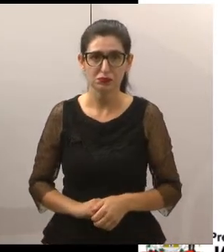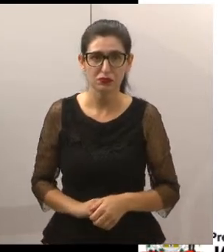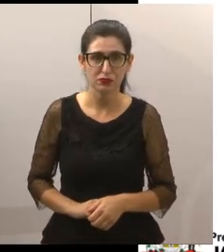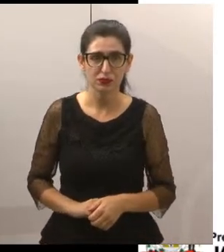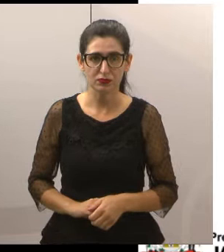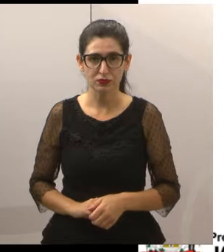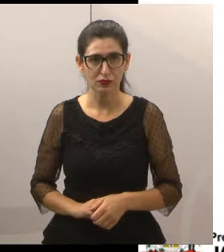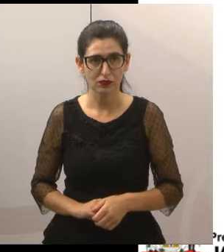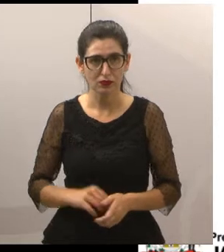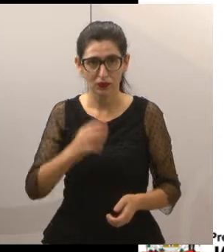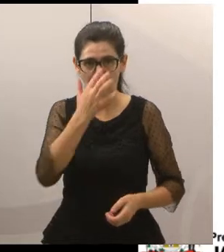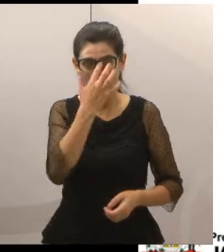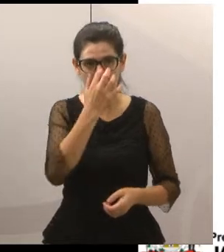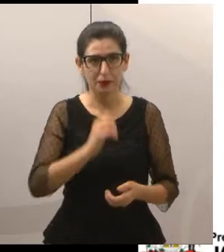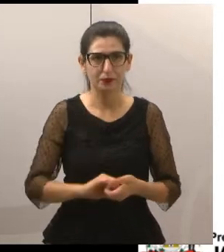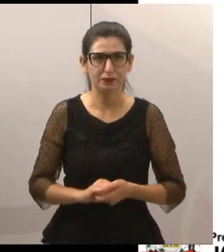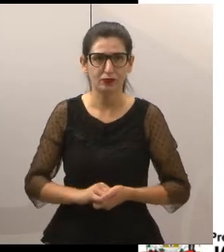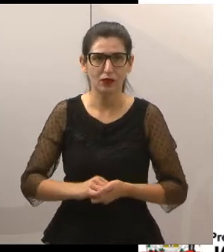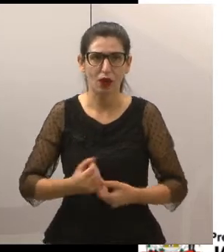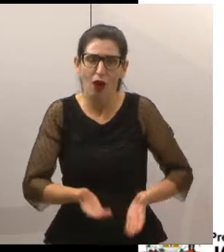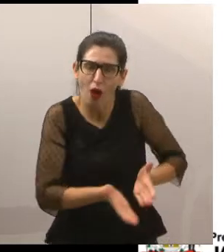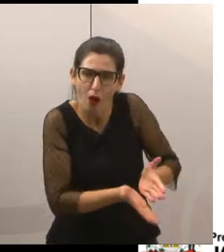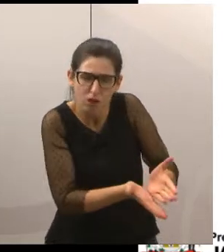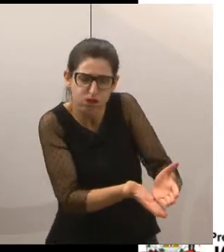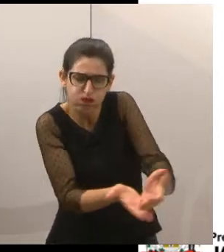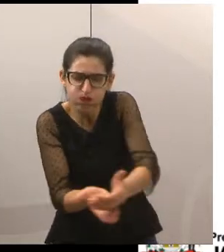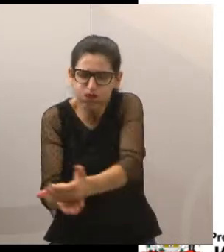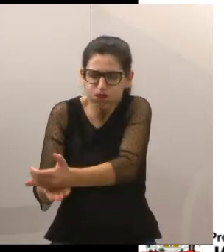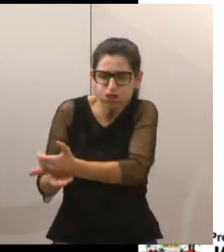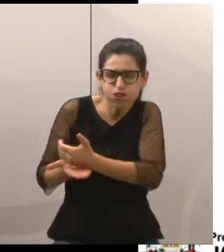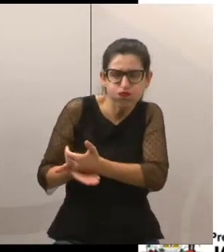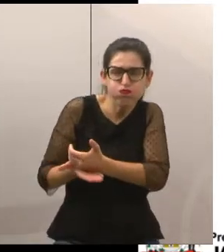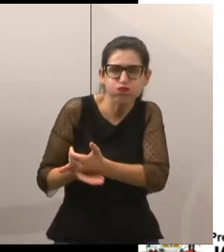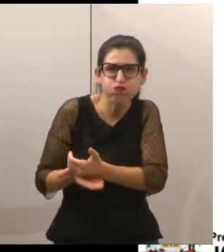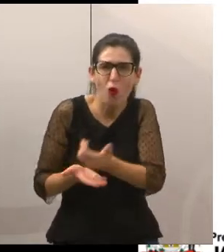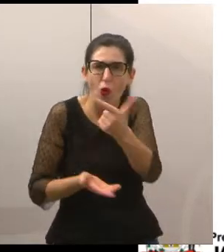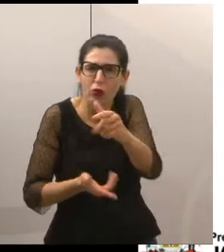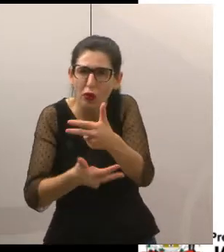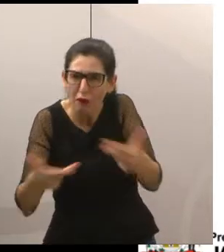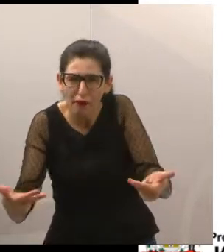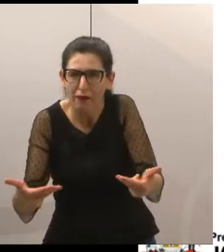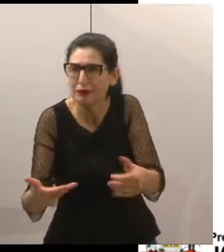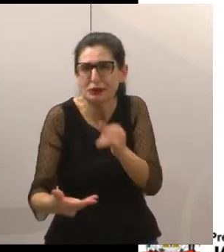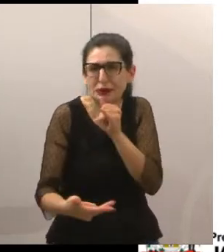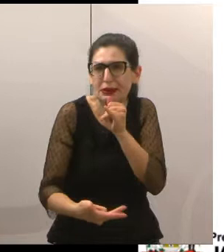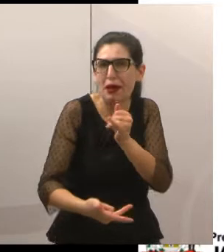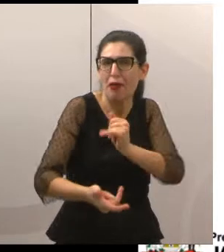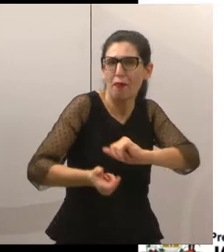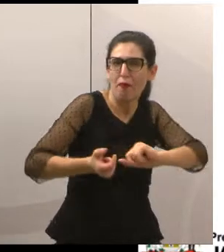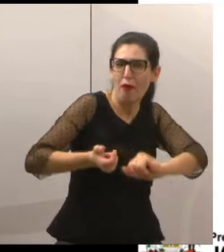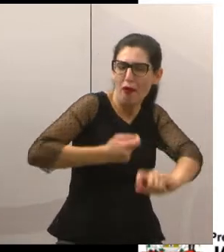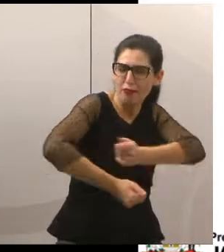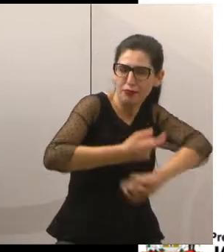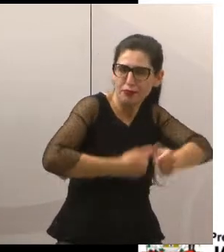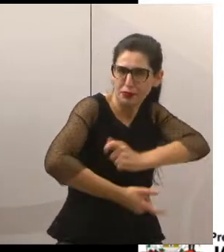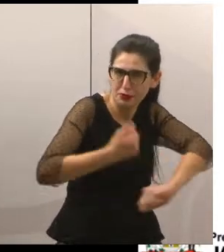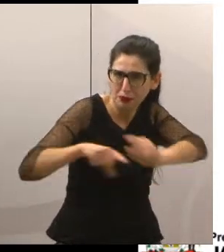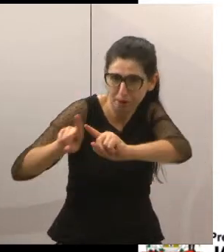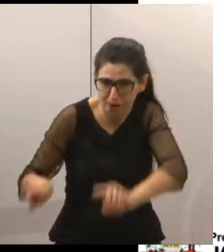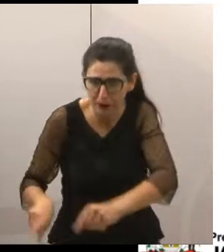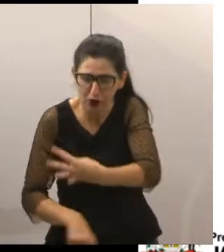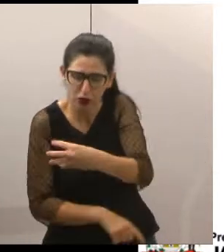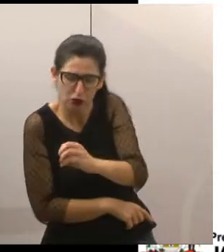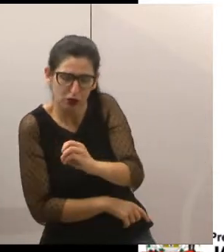E demais fontes de recurso, né? A gente está estimando aqui transferências de administração direta de